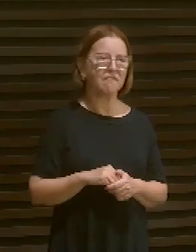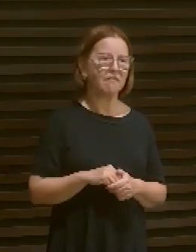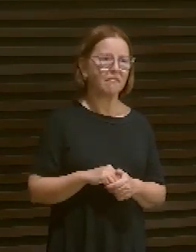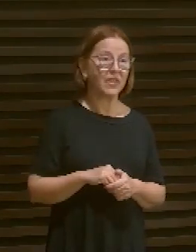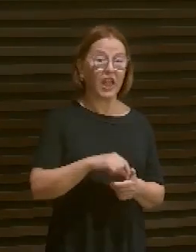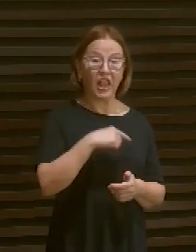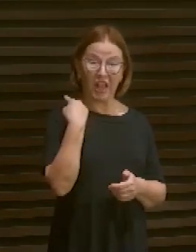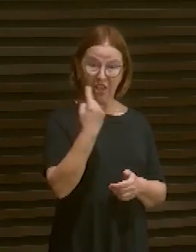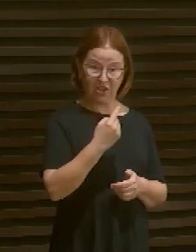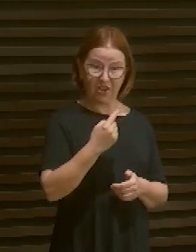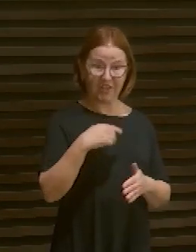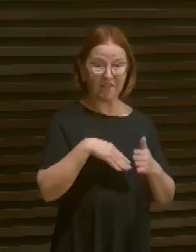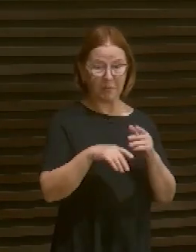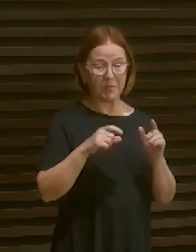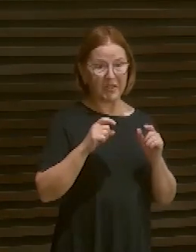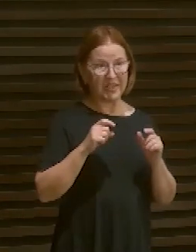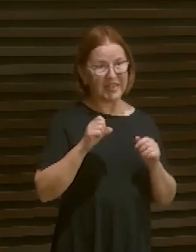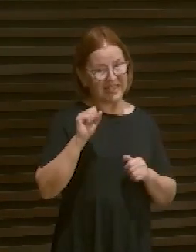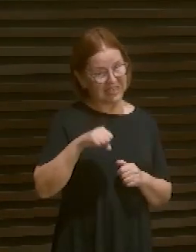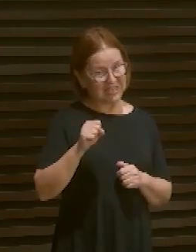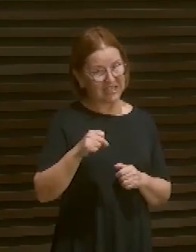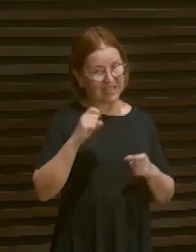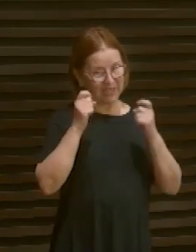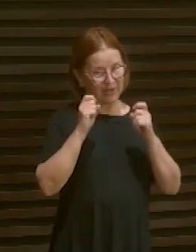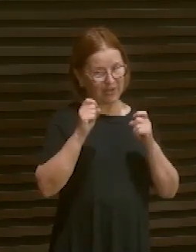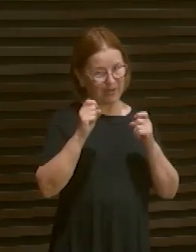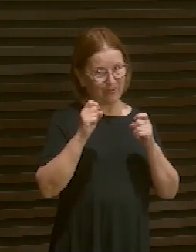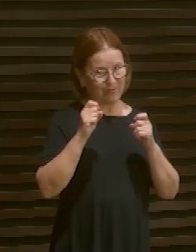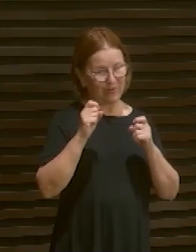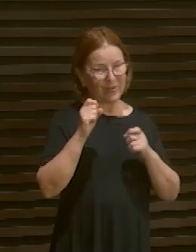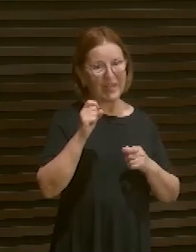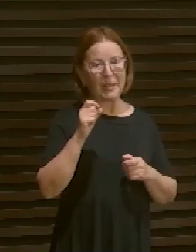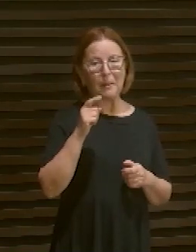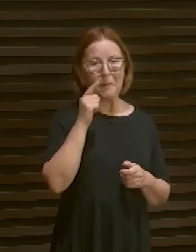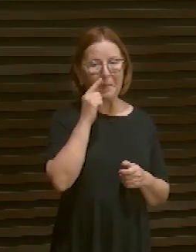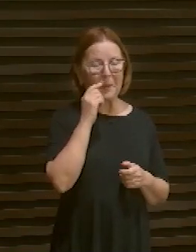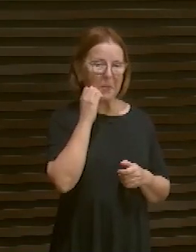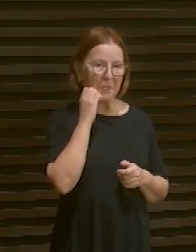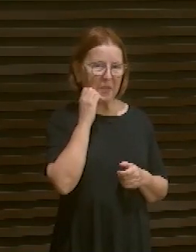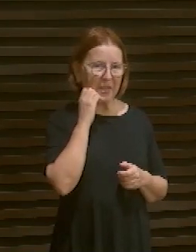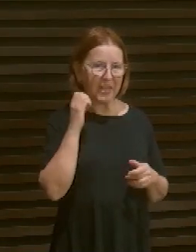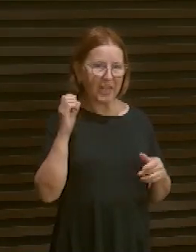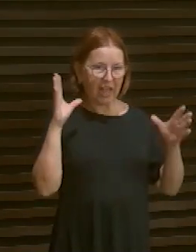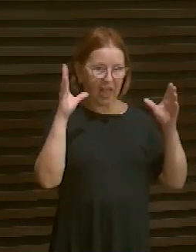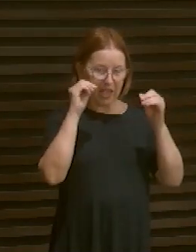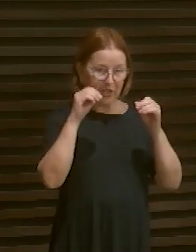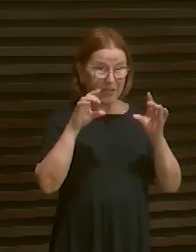Nós vamos sim para uma reunião, mas é seu pai e sua mãe. É uma noite dos